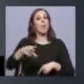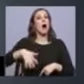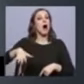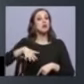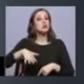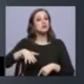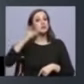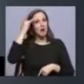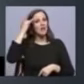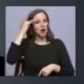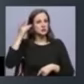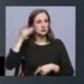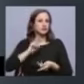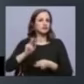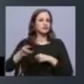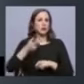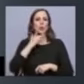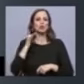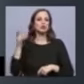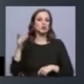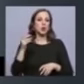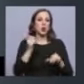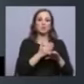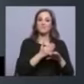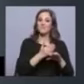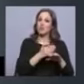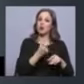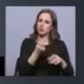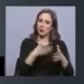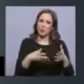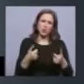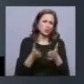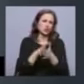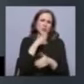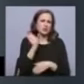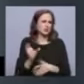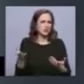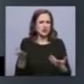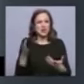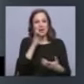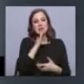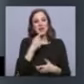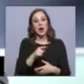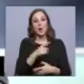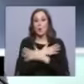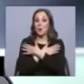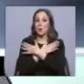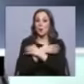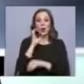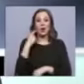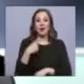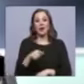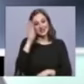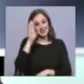é mais fácil circular para um estrangeiro do que outras mas que sem todas mas se tivermos a condição número um amigo amigo não